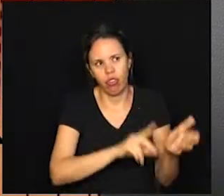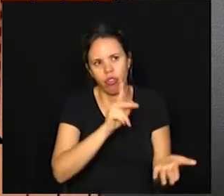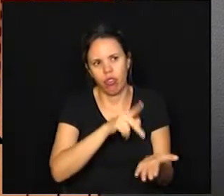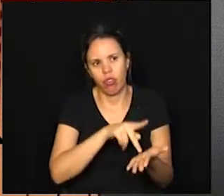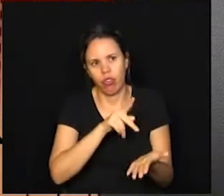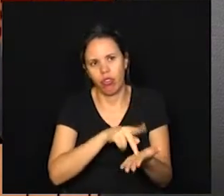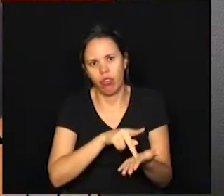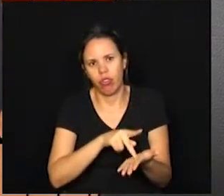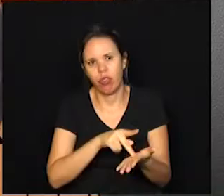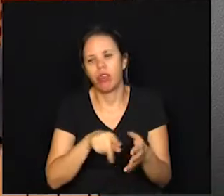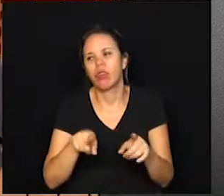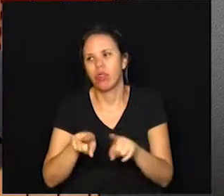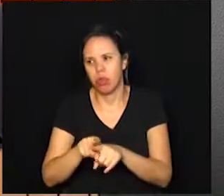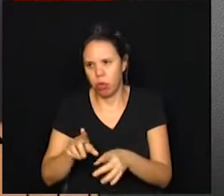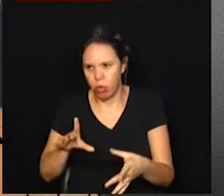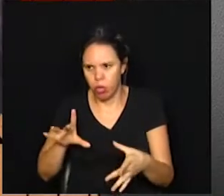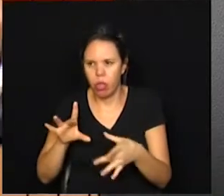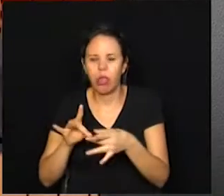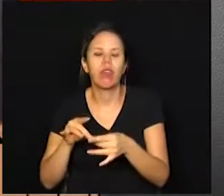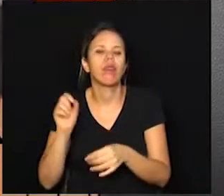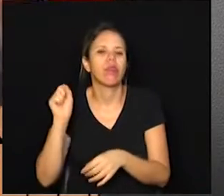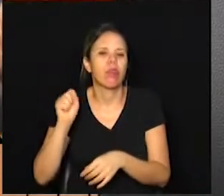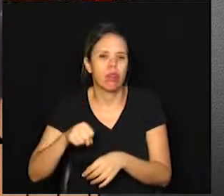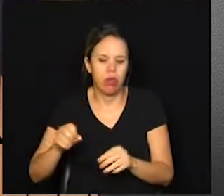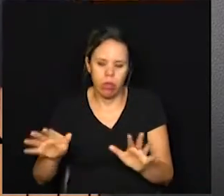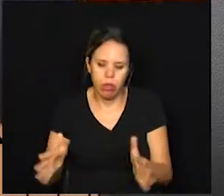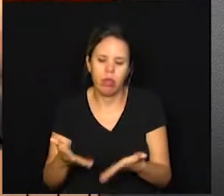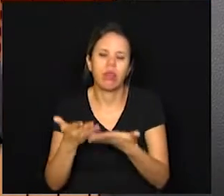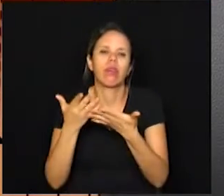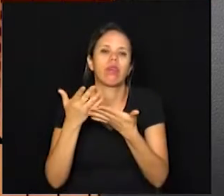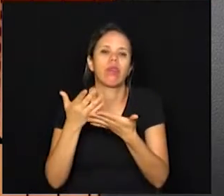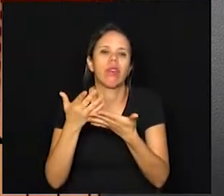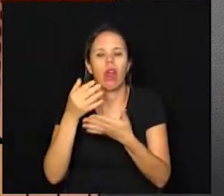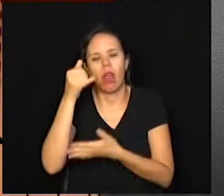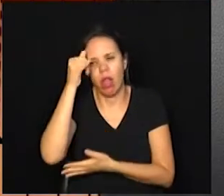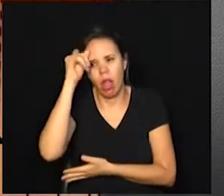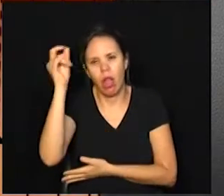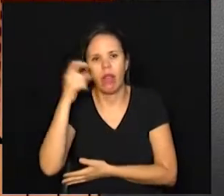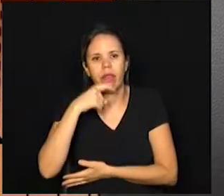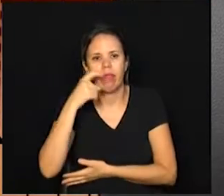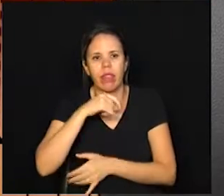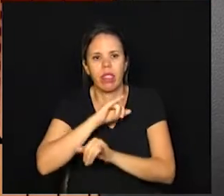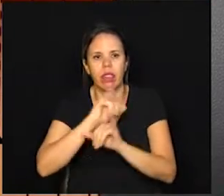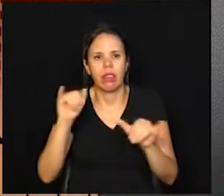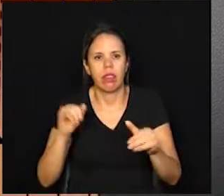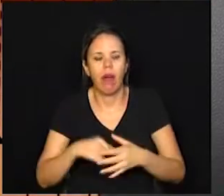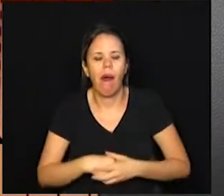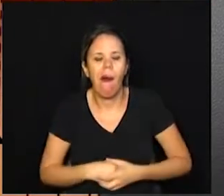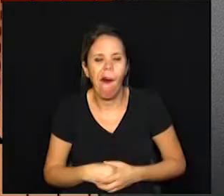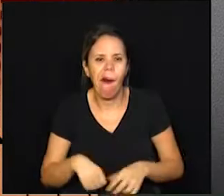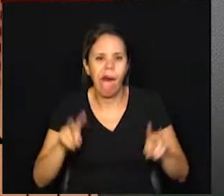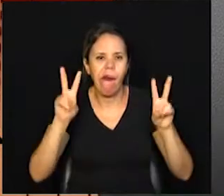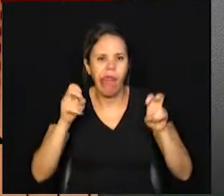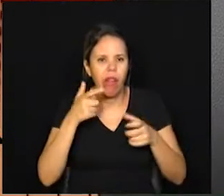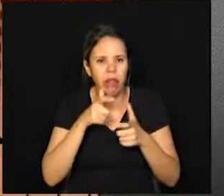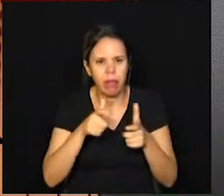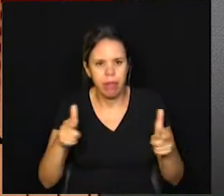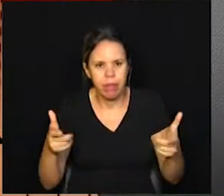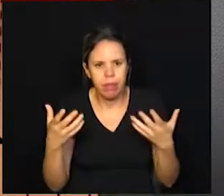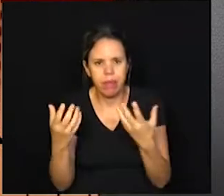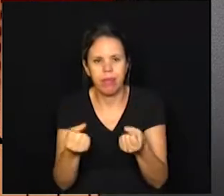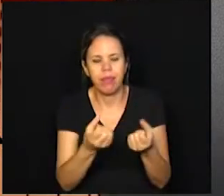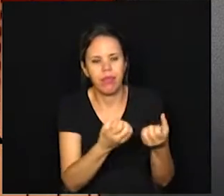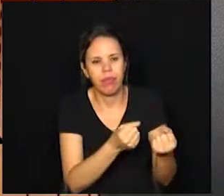verdade, então nós podemos, sim, fomentarmos o combate à mentira. O tema vem ganhando